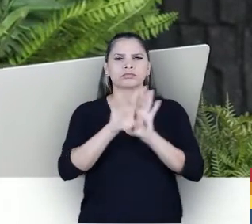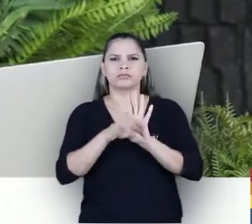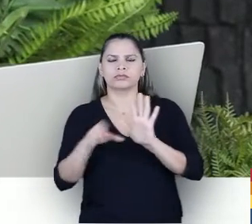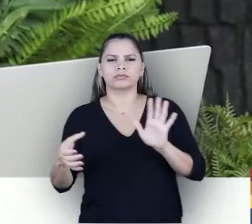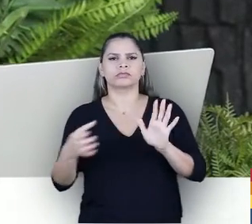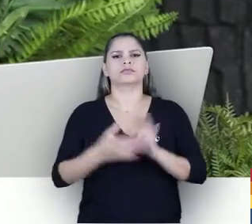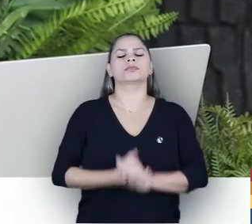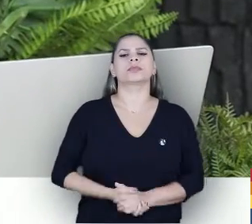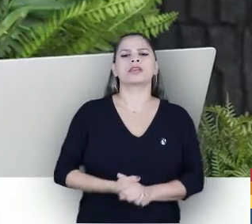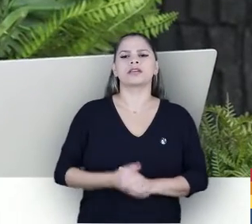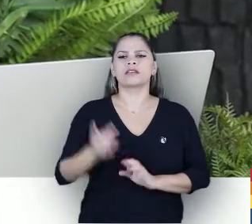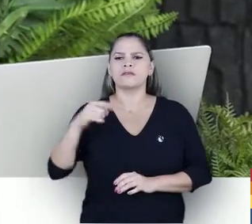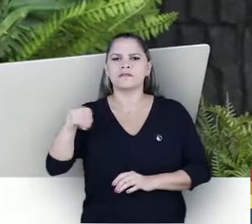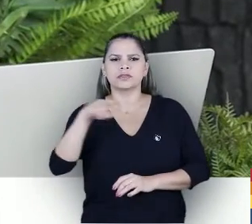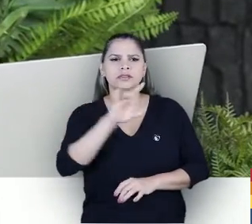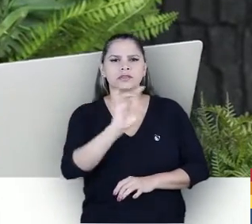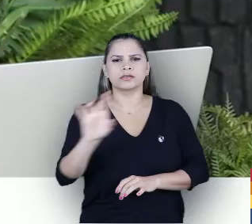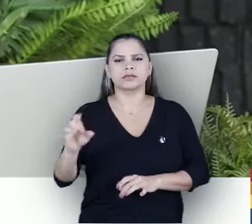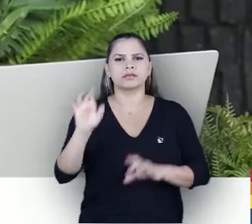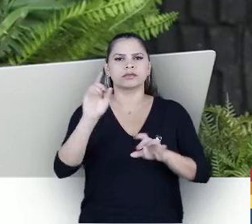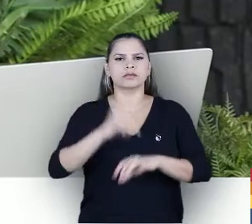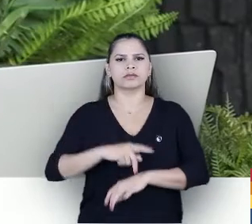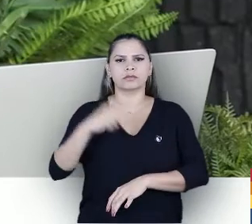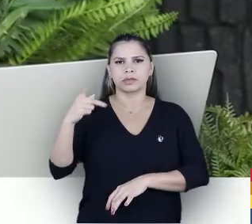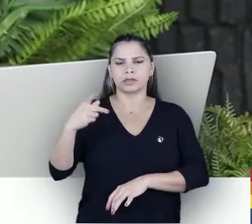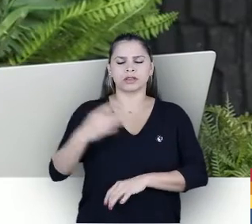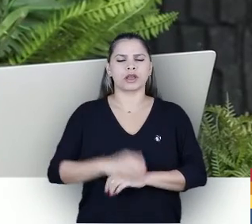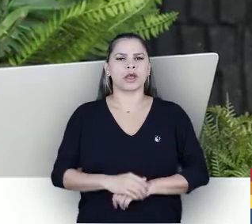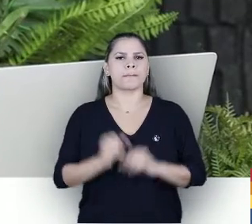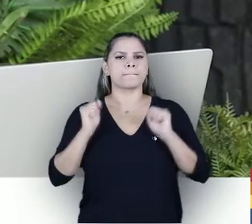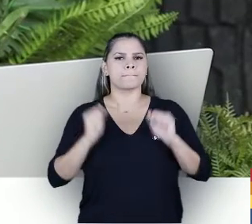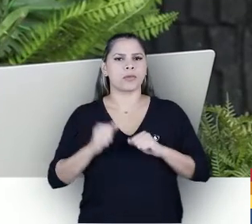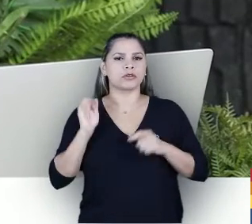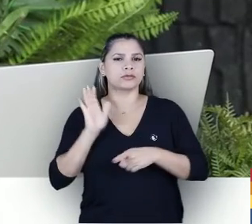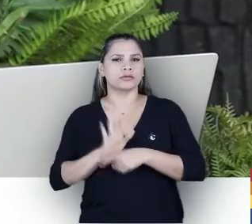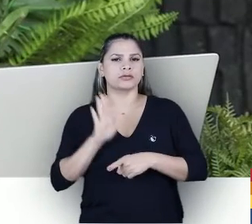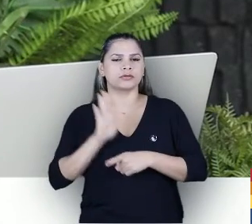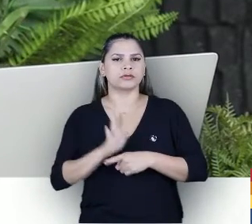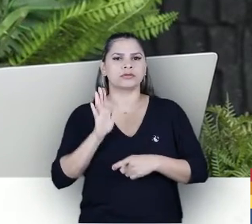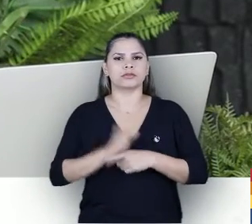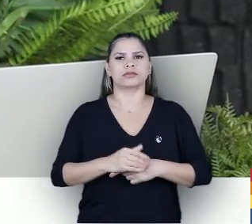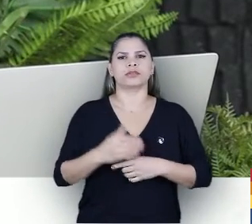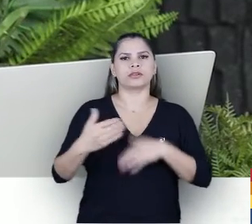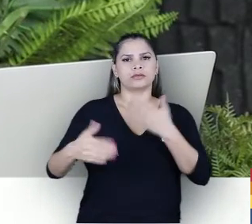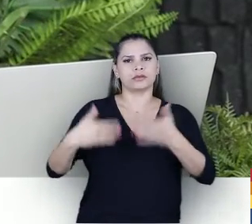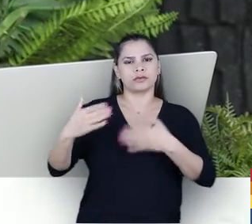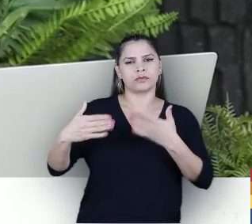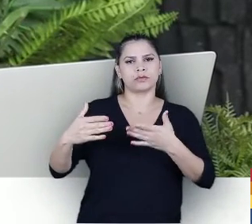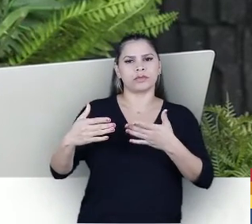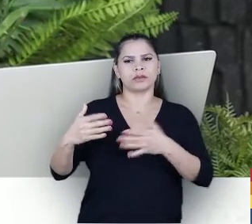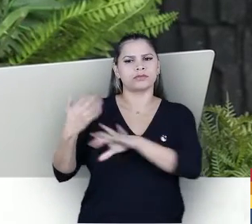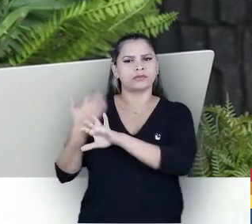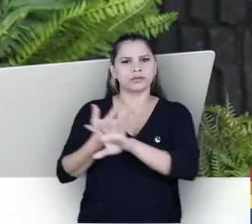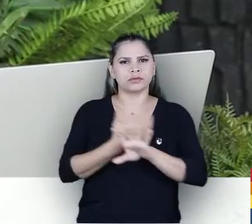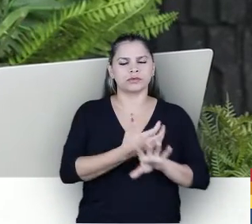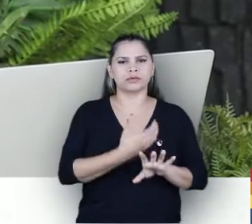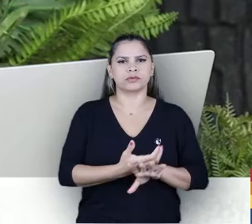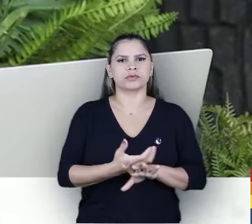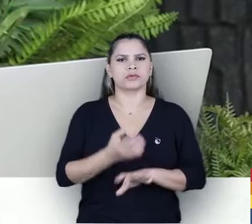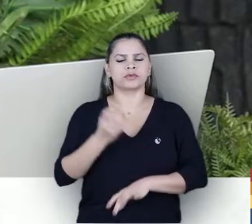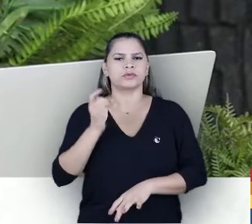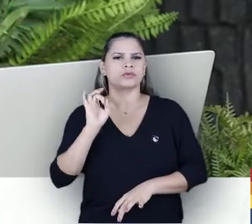aula. Eu queria que vocês comentassem como o componente curricular de vocês, né, o qual vocês são